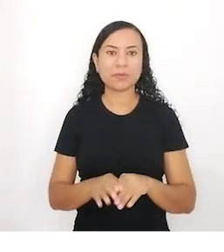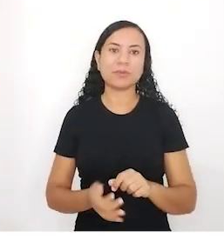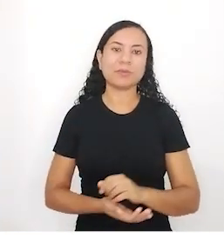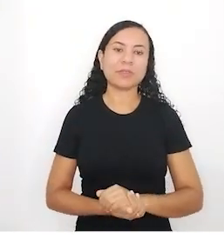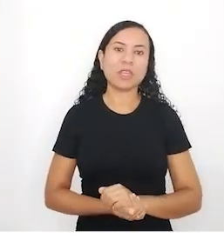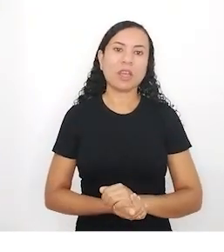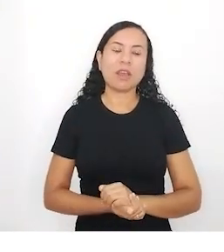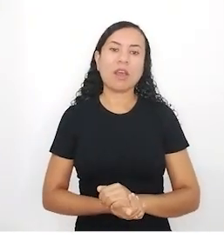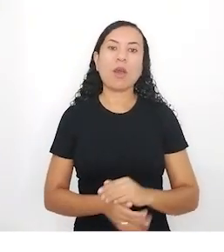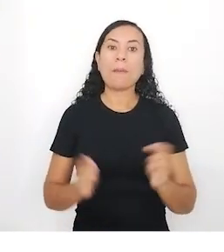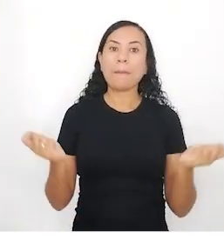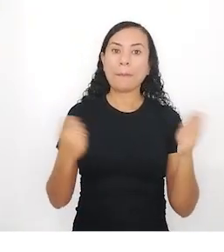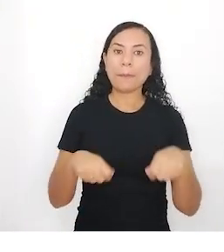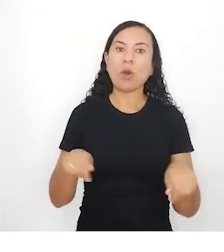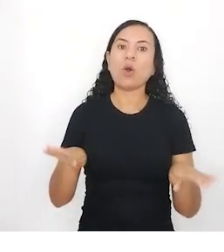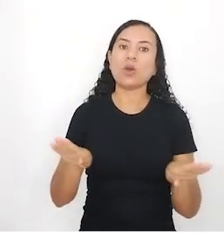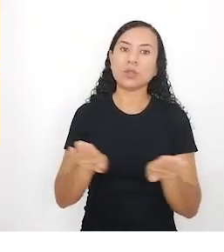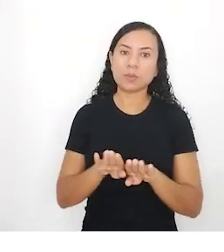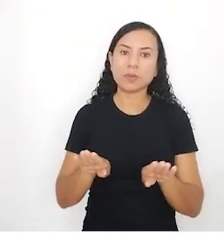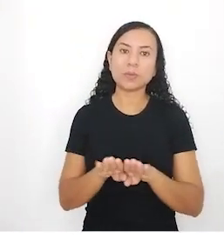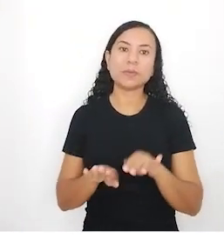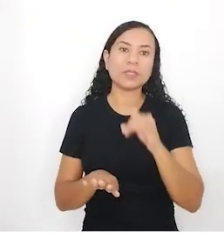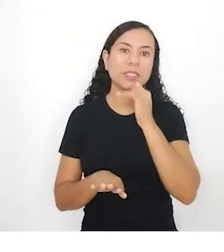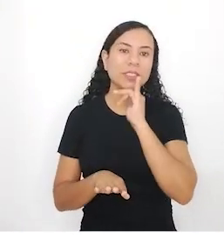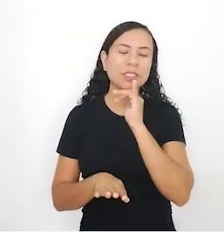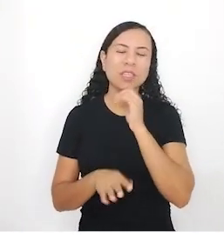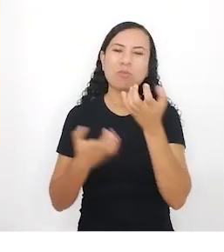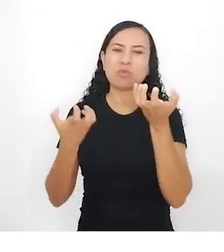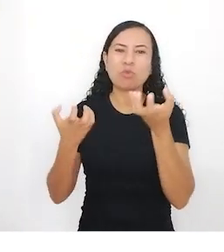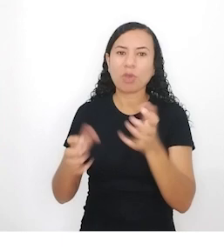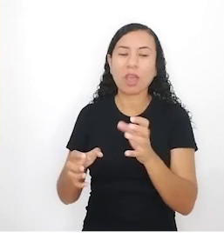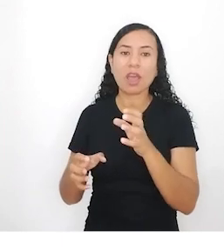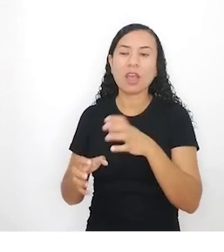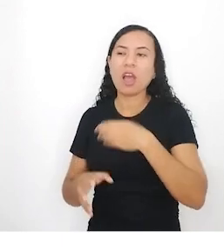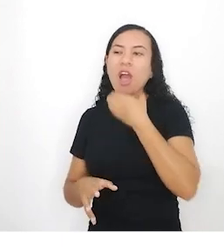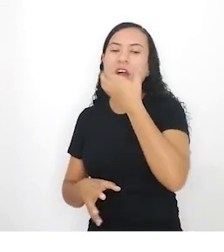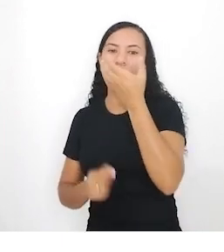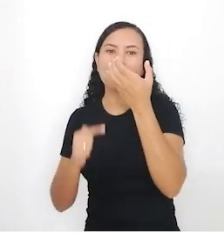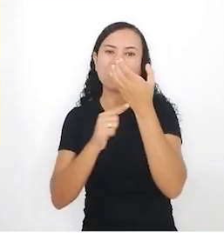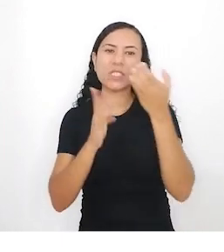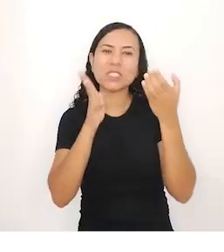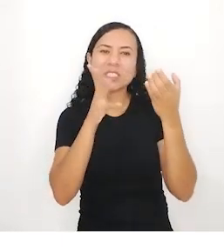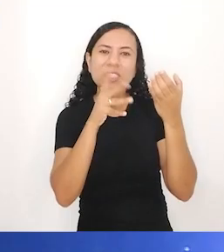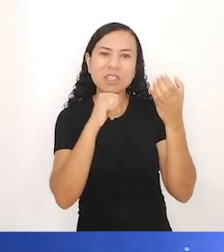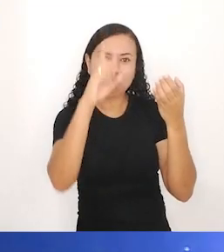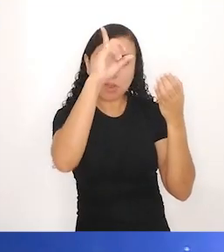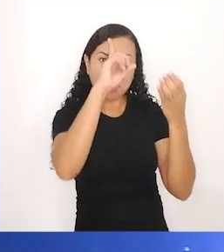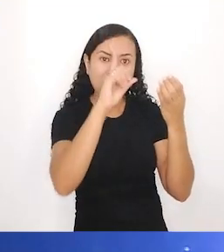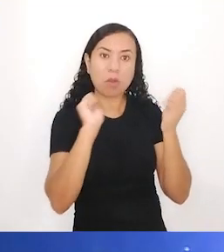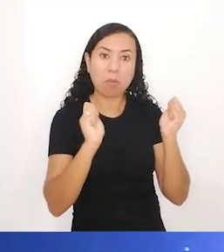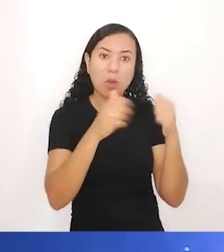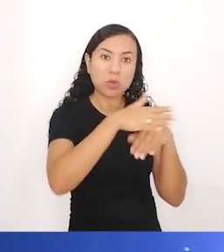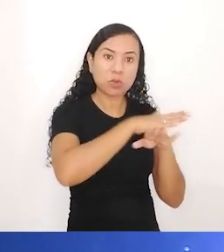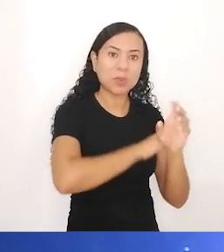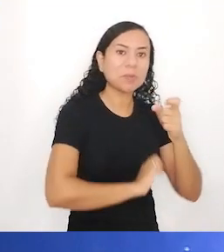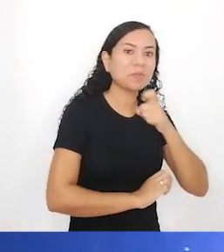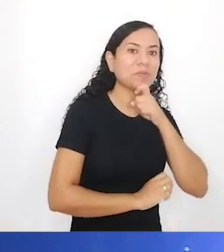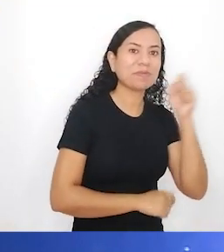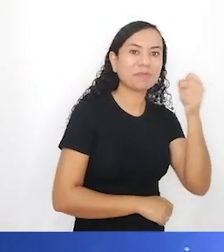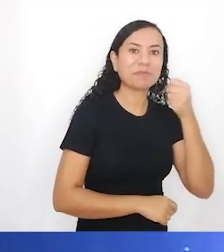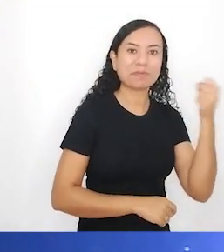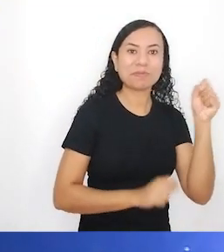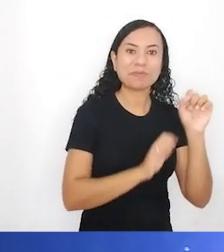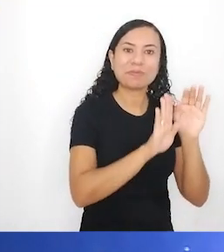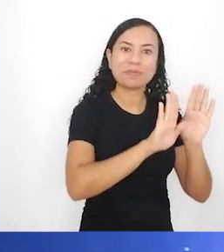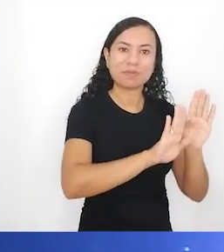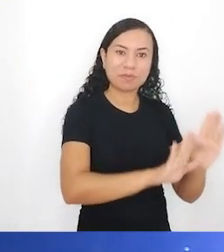se diminuir a velocidade do amadurecimento dos frutos é congelá-los ou colocá-los em refrigeradores. Por isso que o